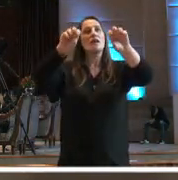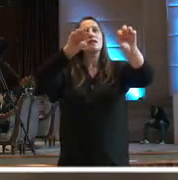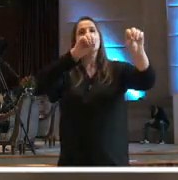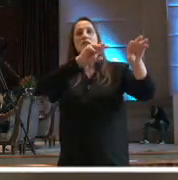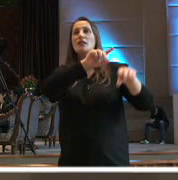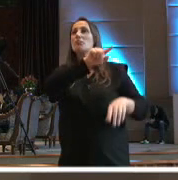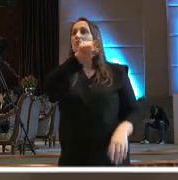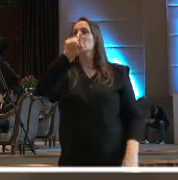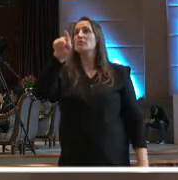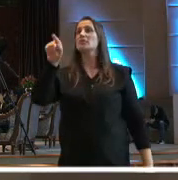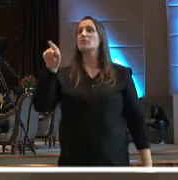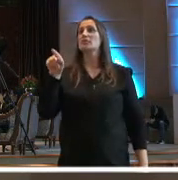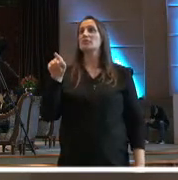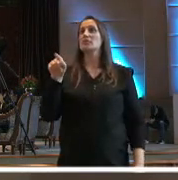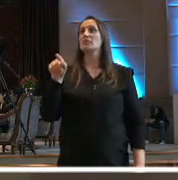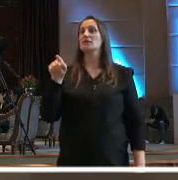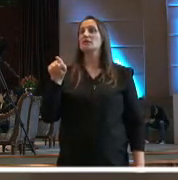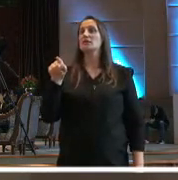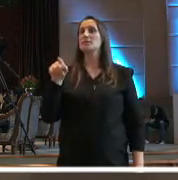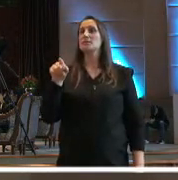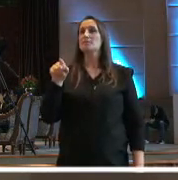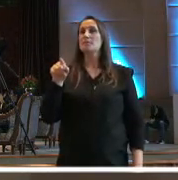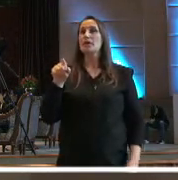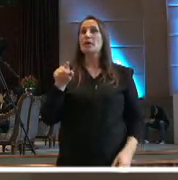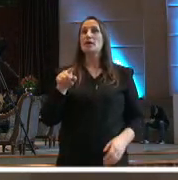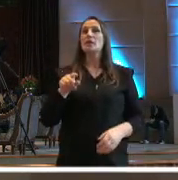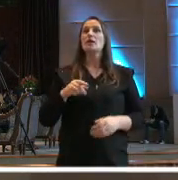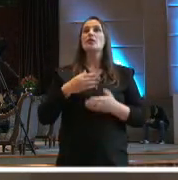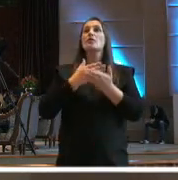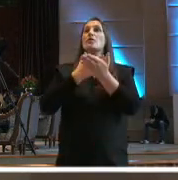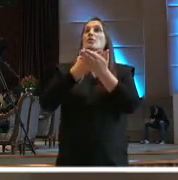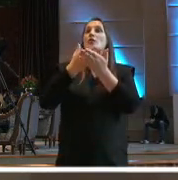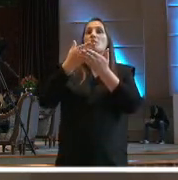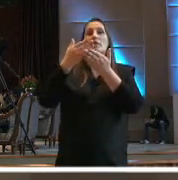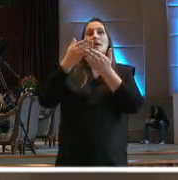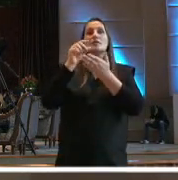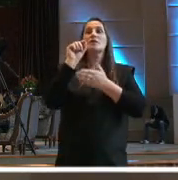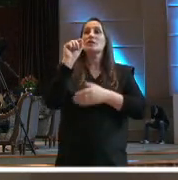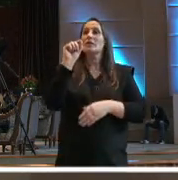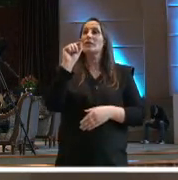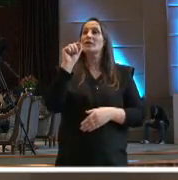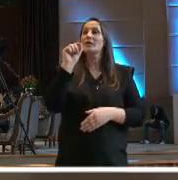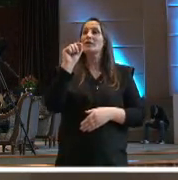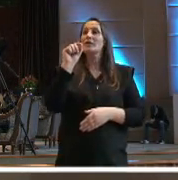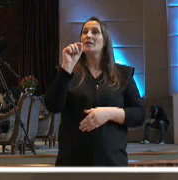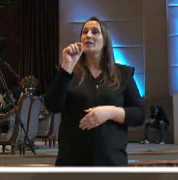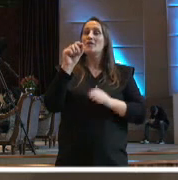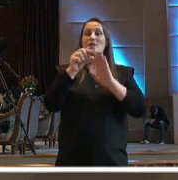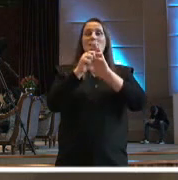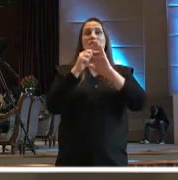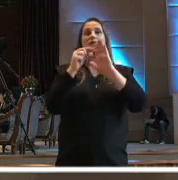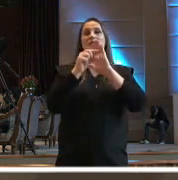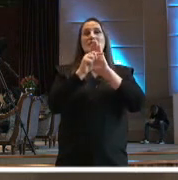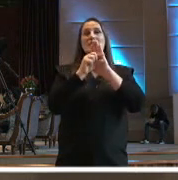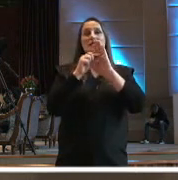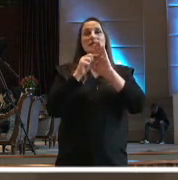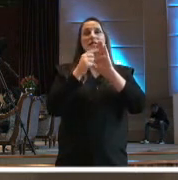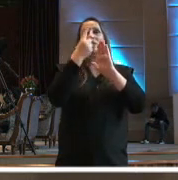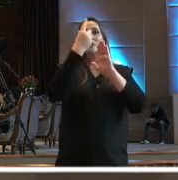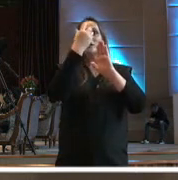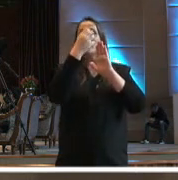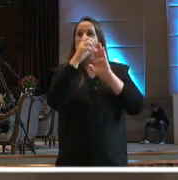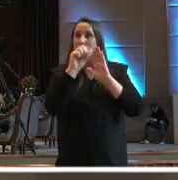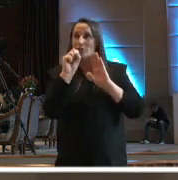para vocês. E aí no rol dessas coisas que ele queria ensinar, vai aparecer o verso 18 do